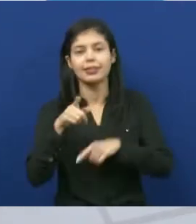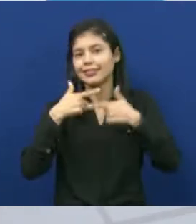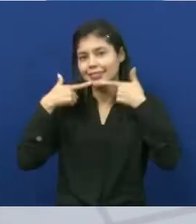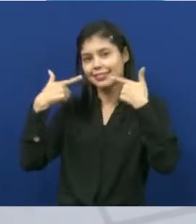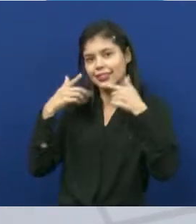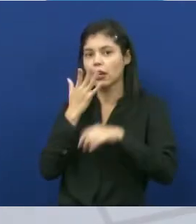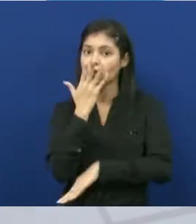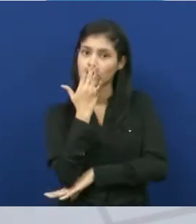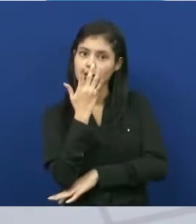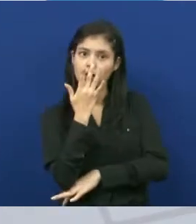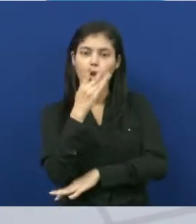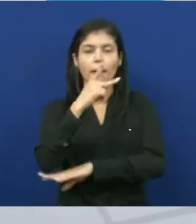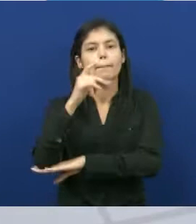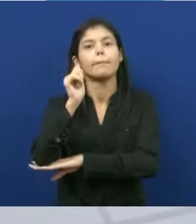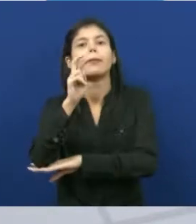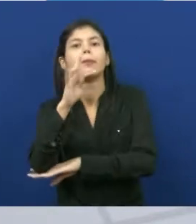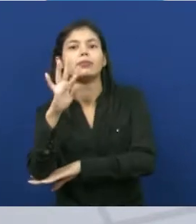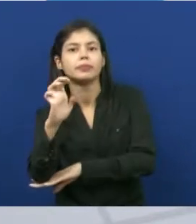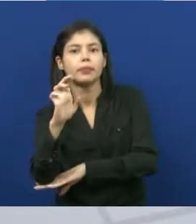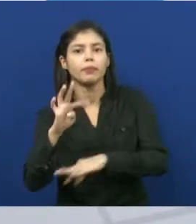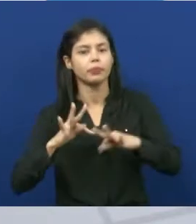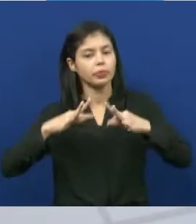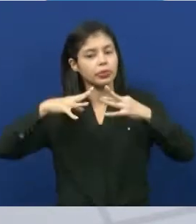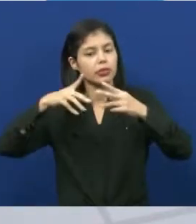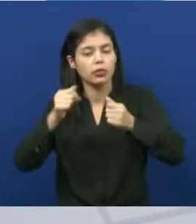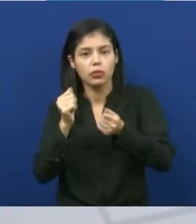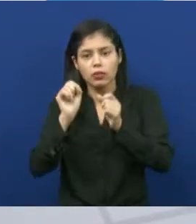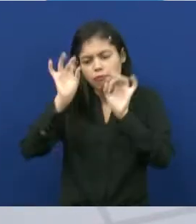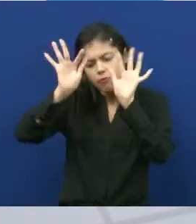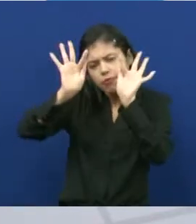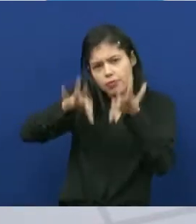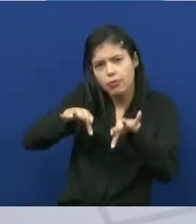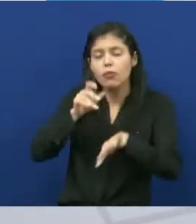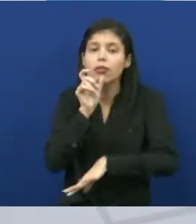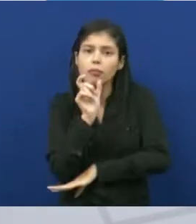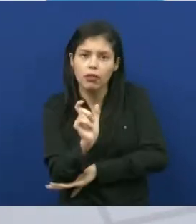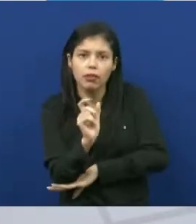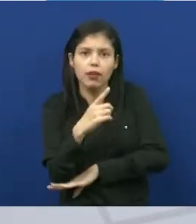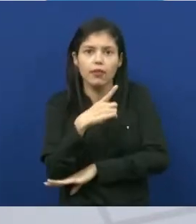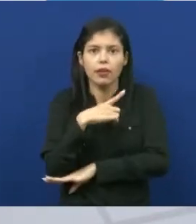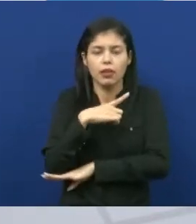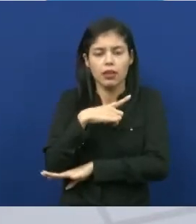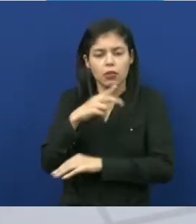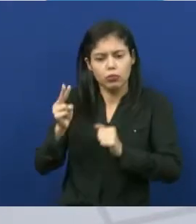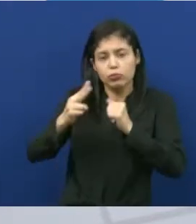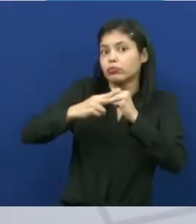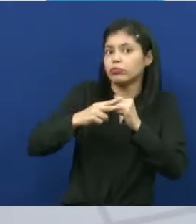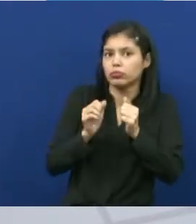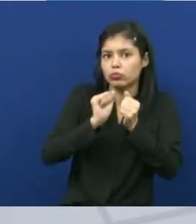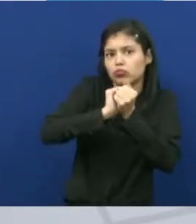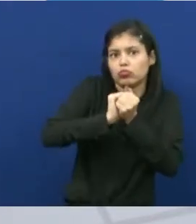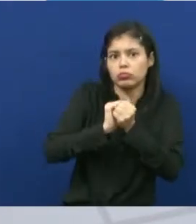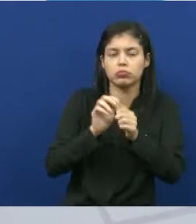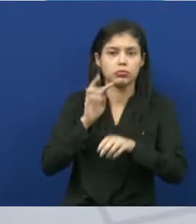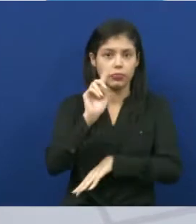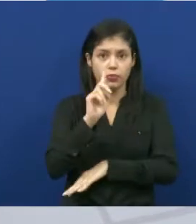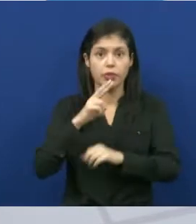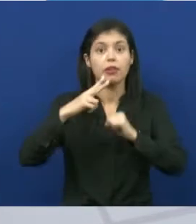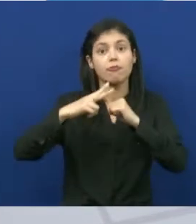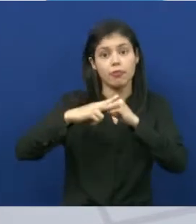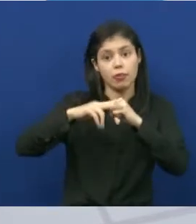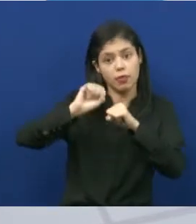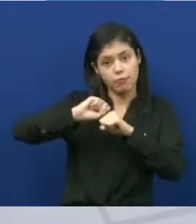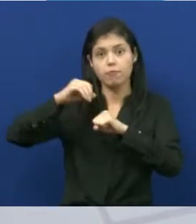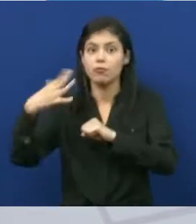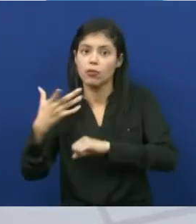sorrir, colorir, partir. Essa terminaçãozinha em inglês não é feita grudada no verbo, e sim fora dele, que é